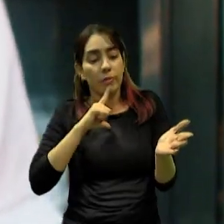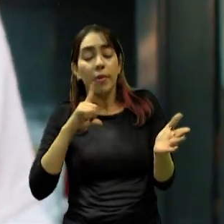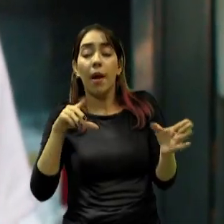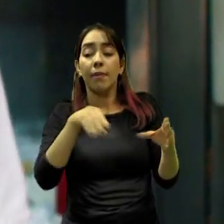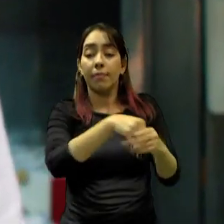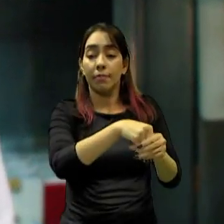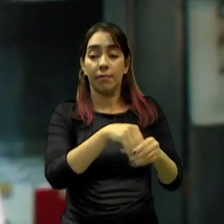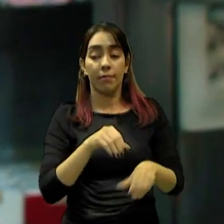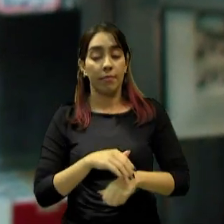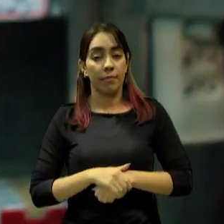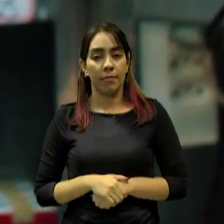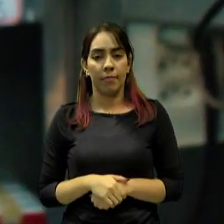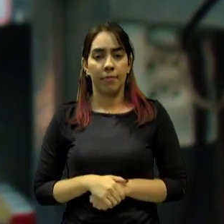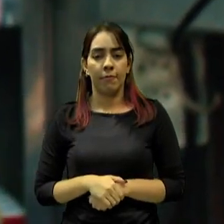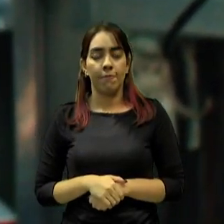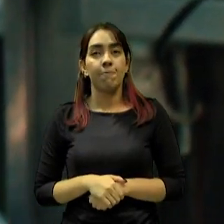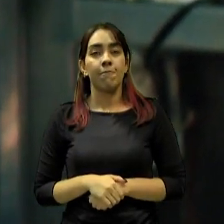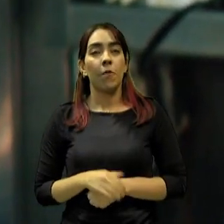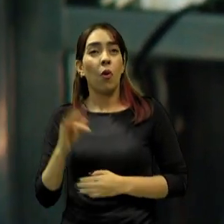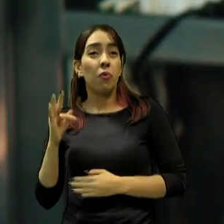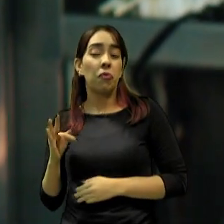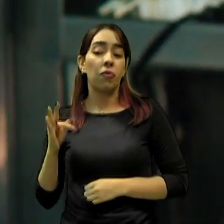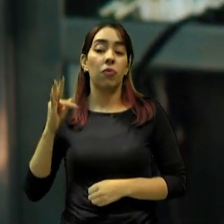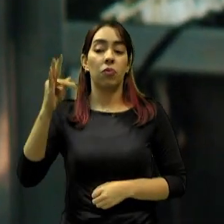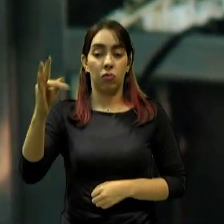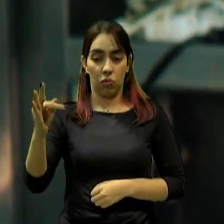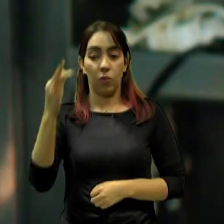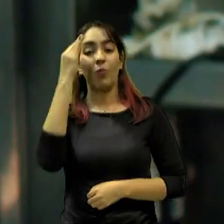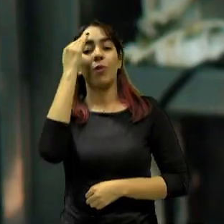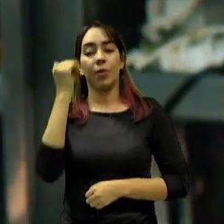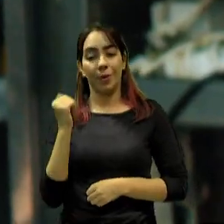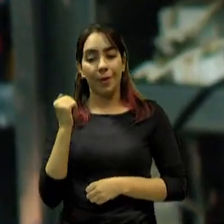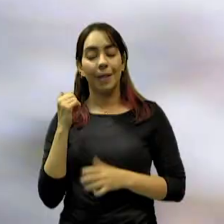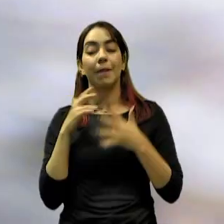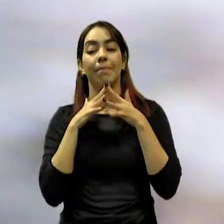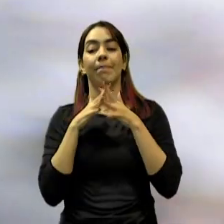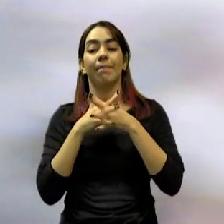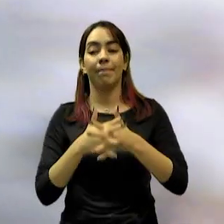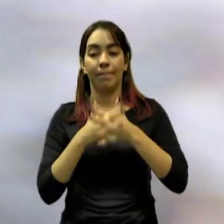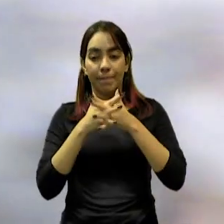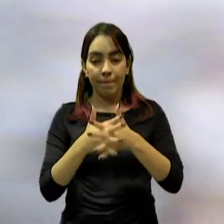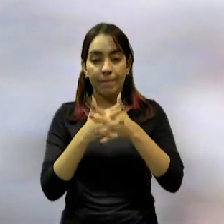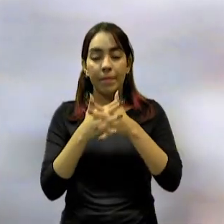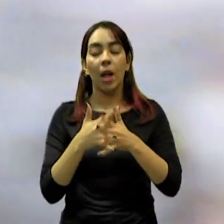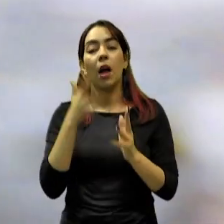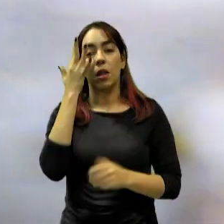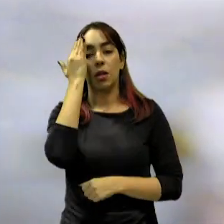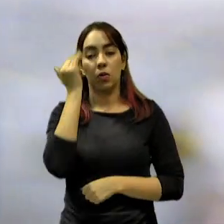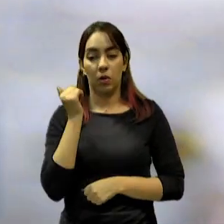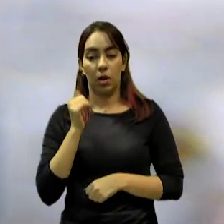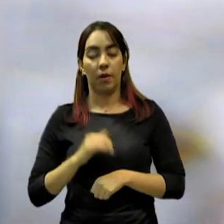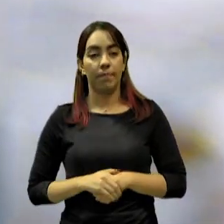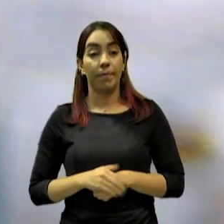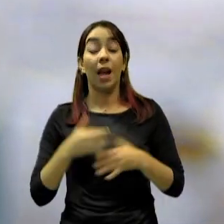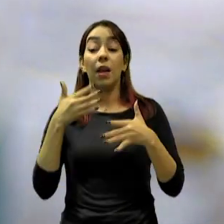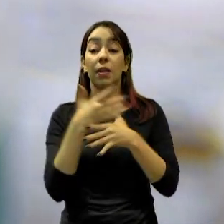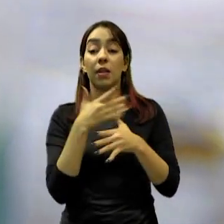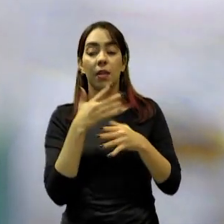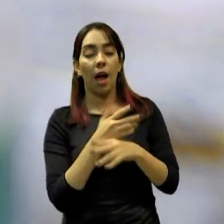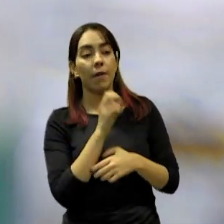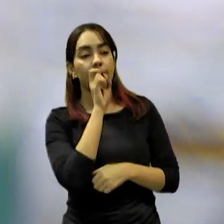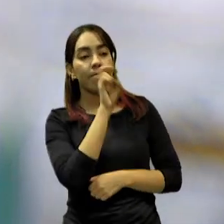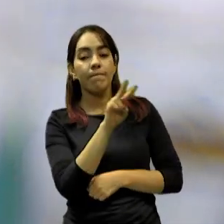um futuro assim muito difícil, o nosso ramo realmente é muito difícil. A gente vê na cidade, por onde a gente anda, a gente vê muitas